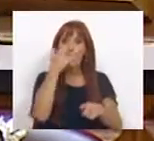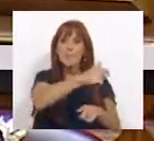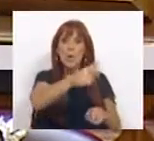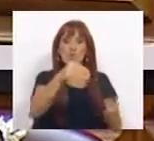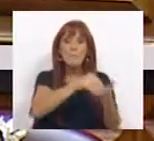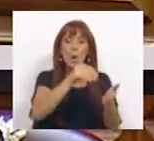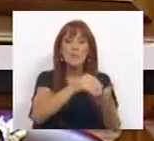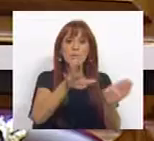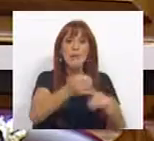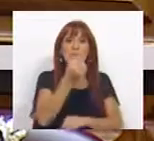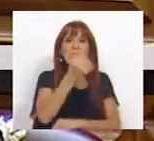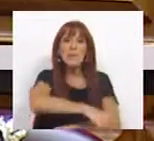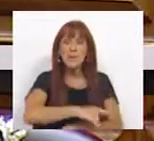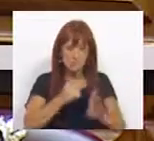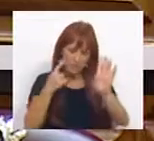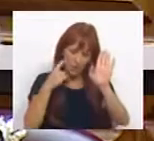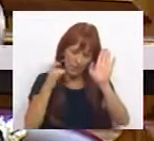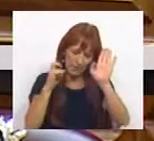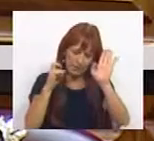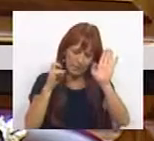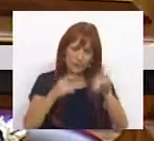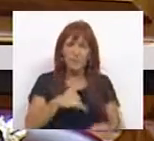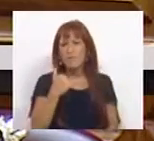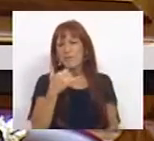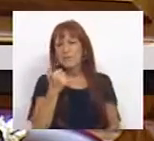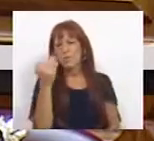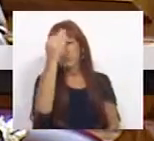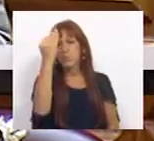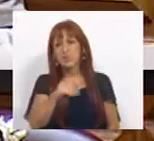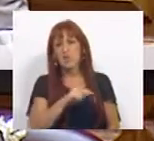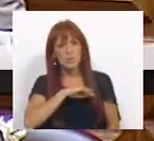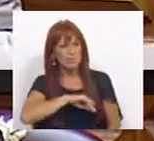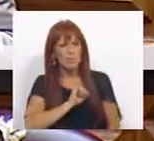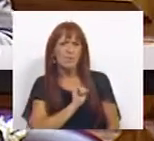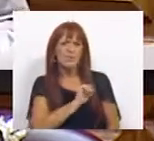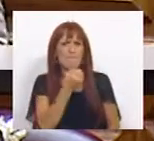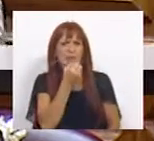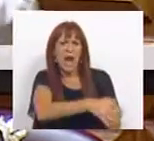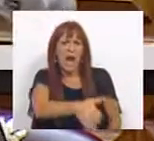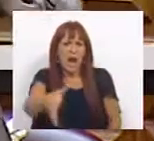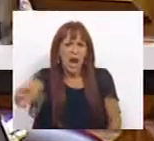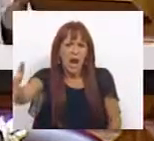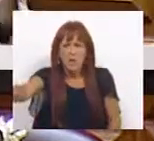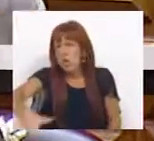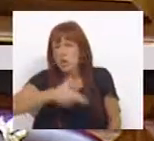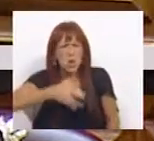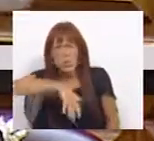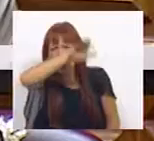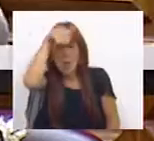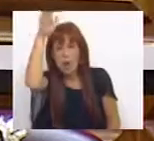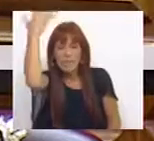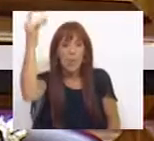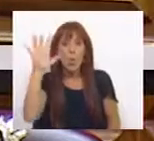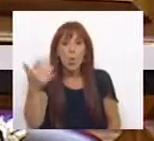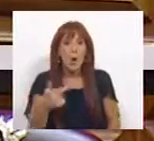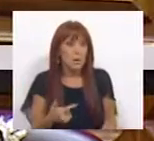pessoas mais pobres perderam, reparem bem, 25% do seu rendimento. Isto é uma alarvidade para quem